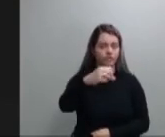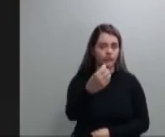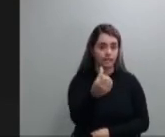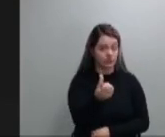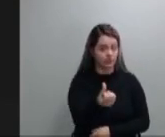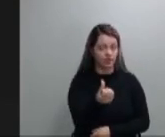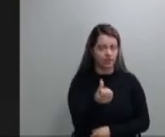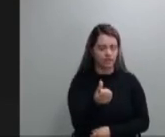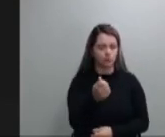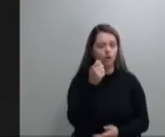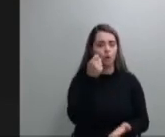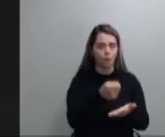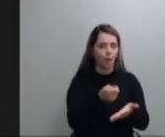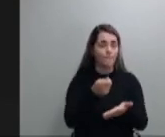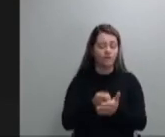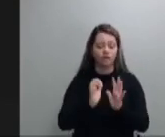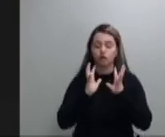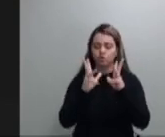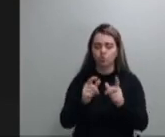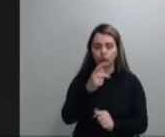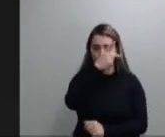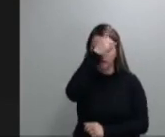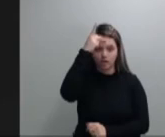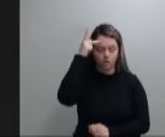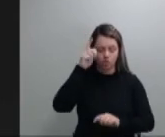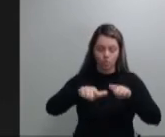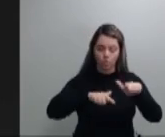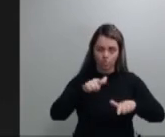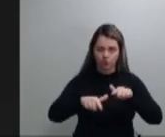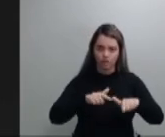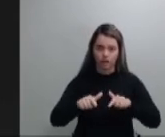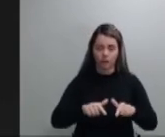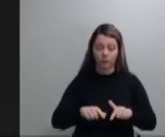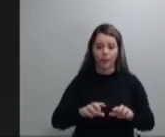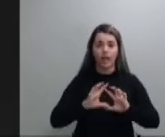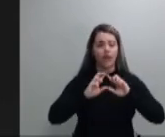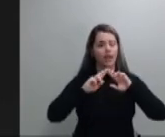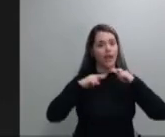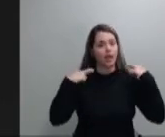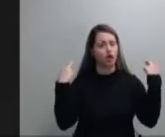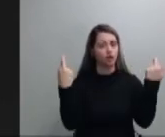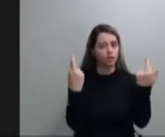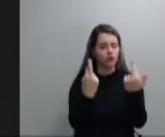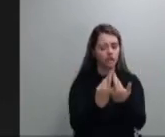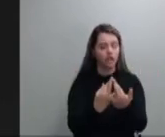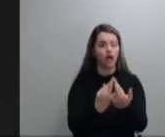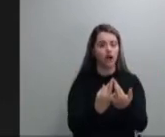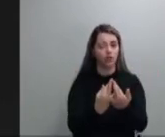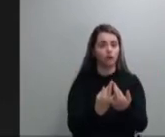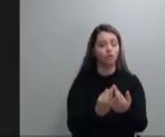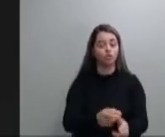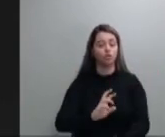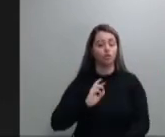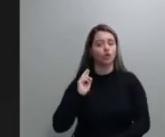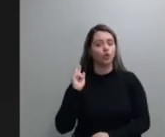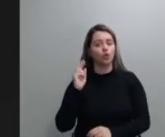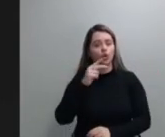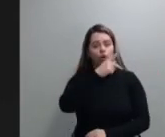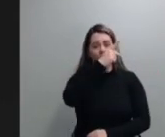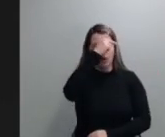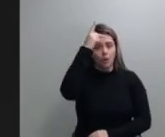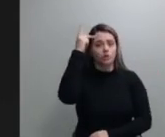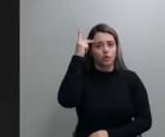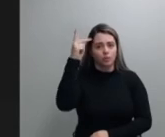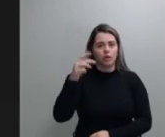acionistas da hora recorrida em Assembleia e a partir daí nasceu a obrigatoriedade da submissão do ato